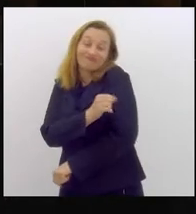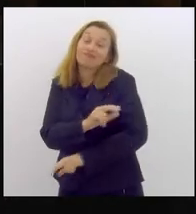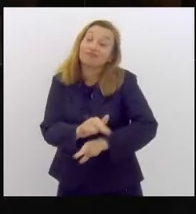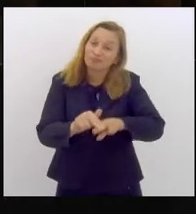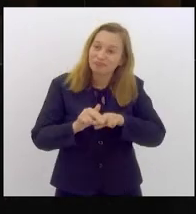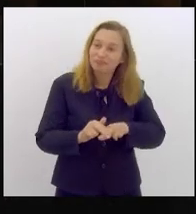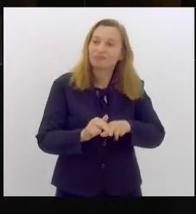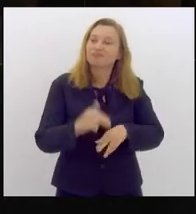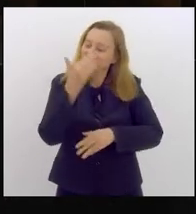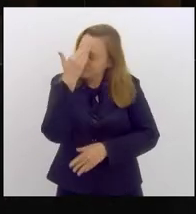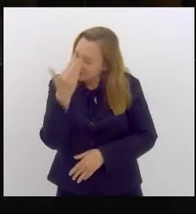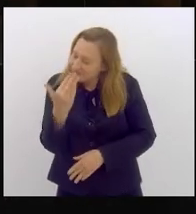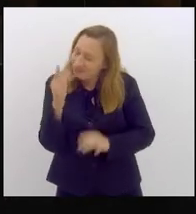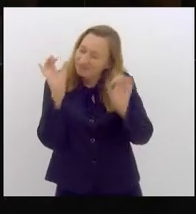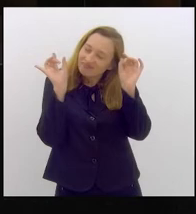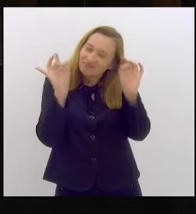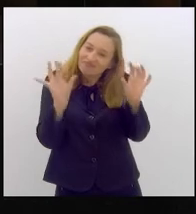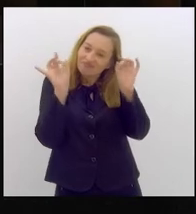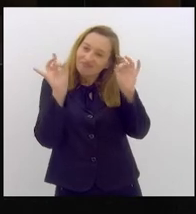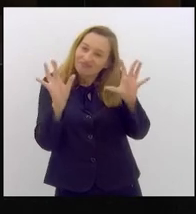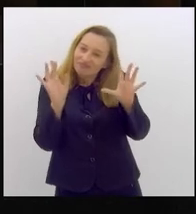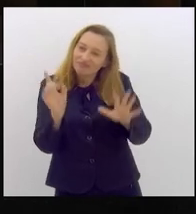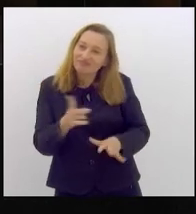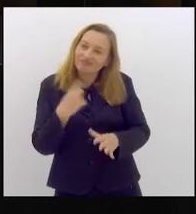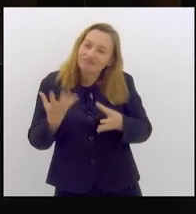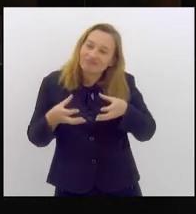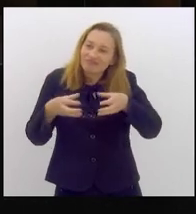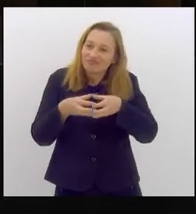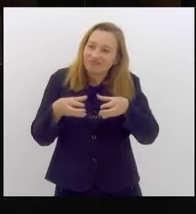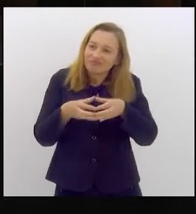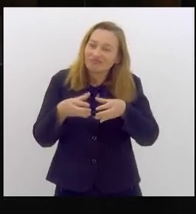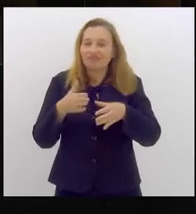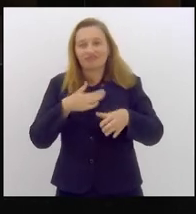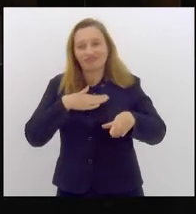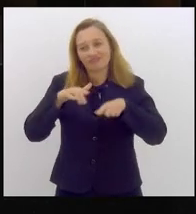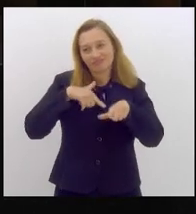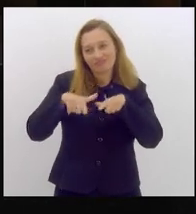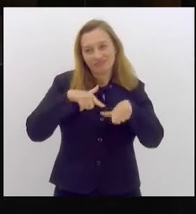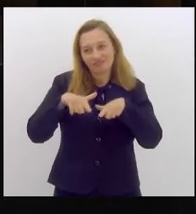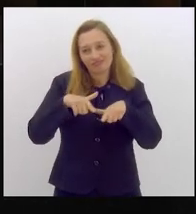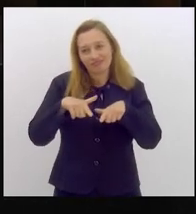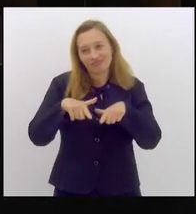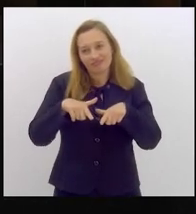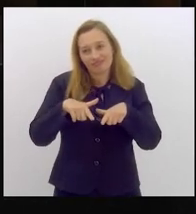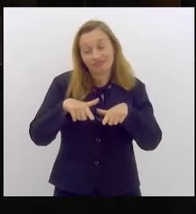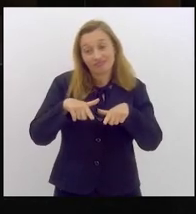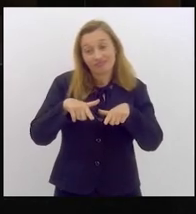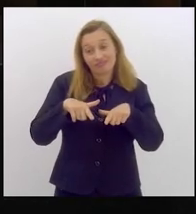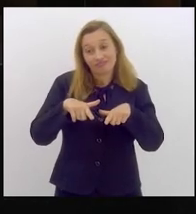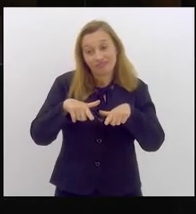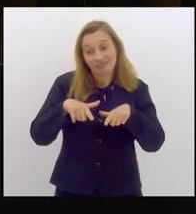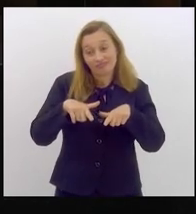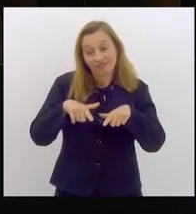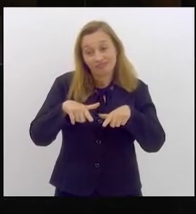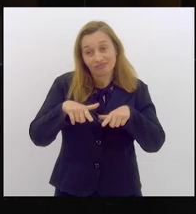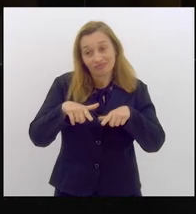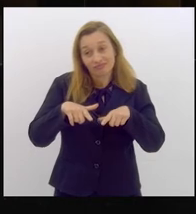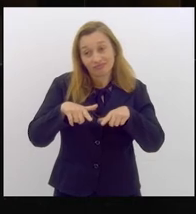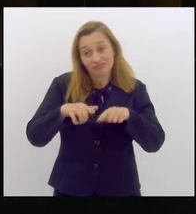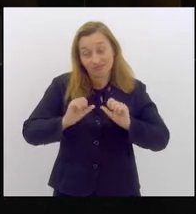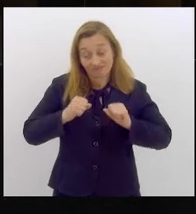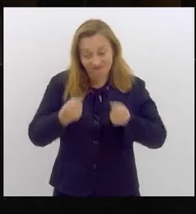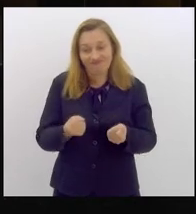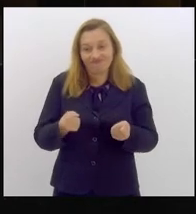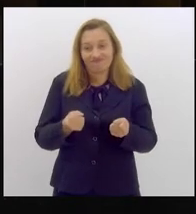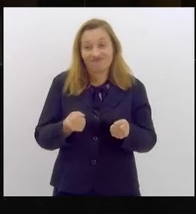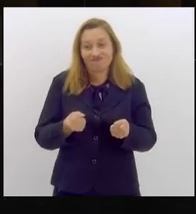isso, agradeço em especial a nossa equipe da mandata, que tem aí segurado a onda